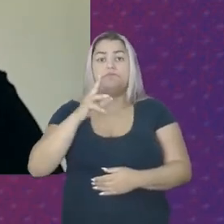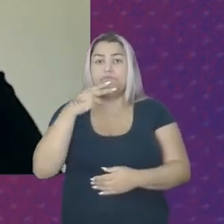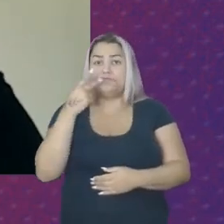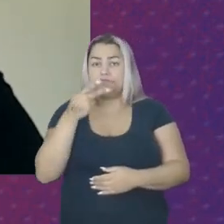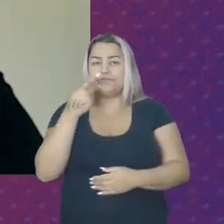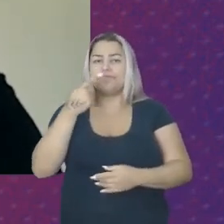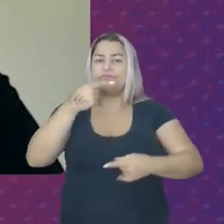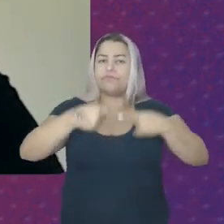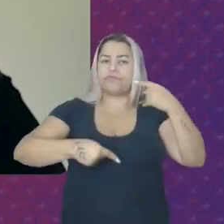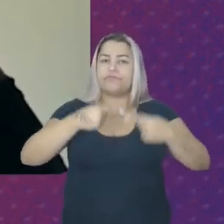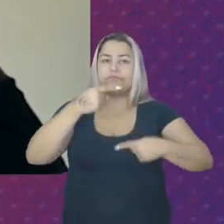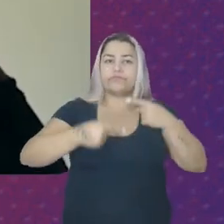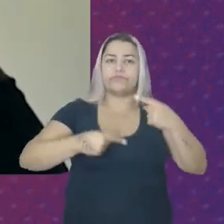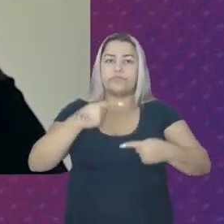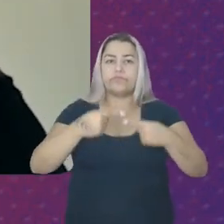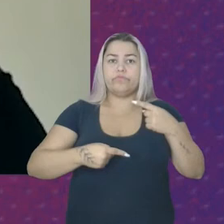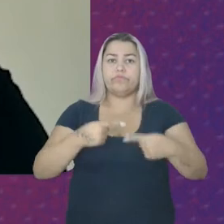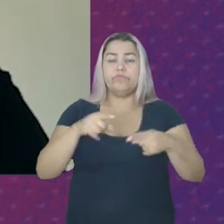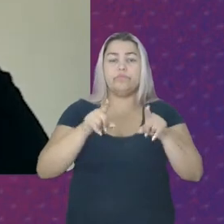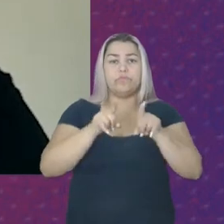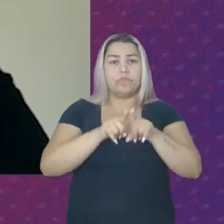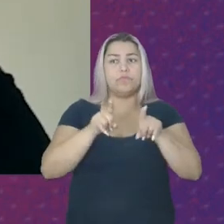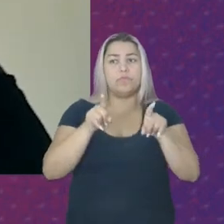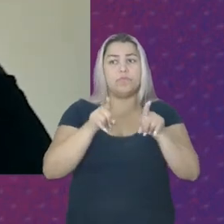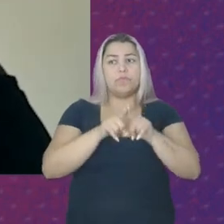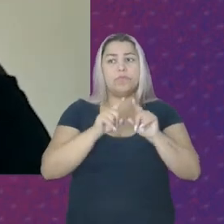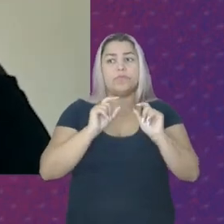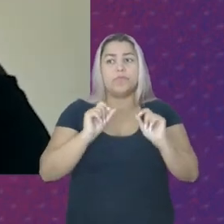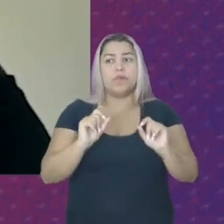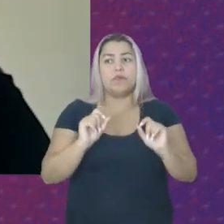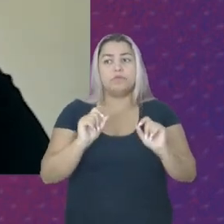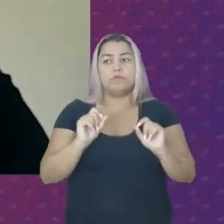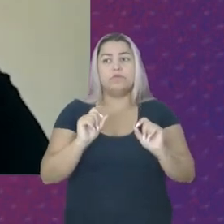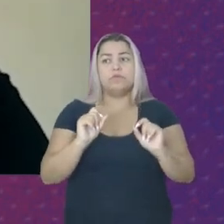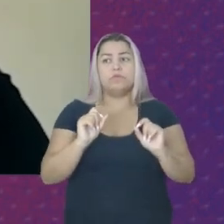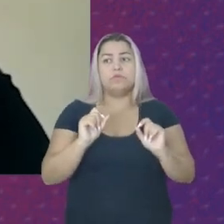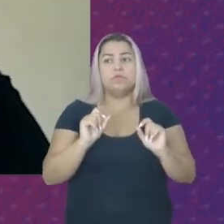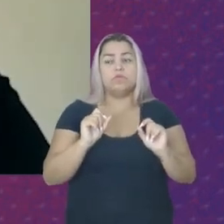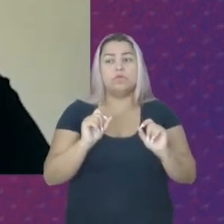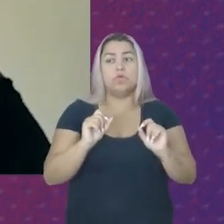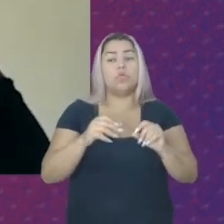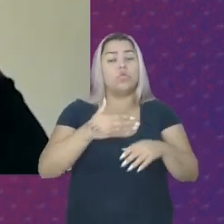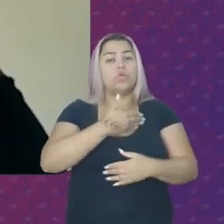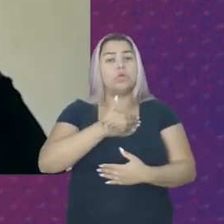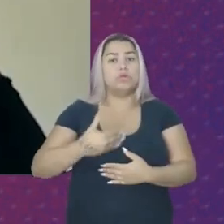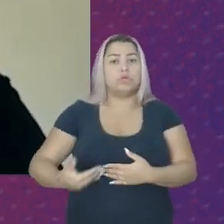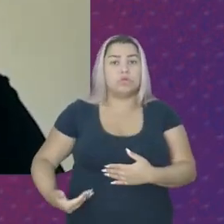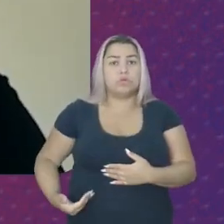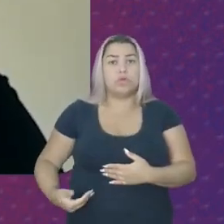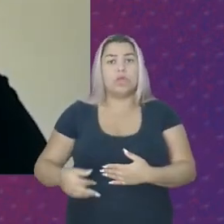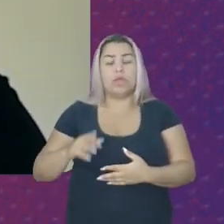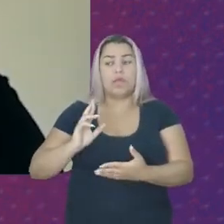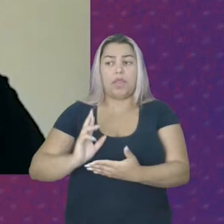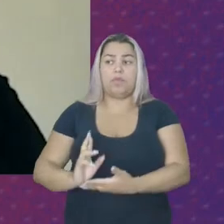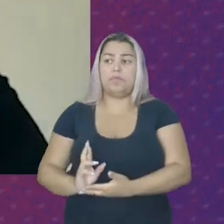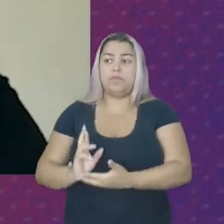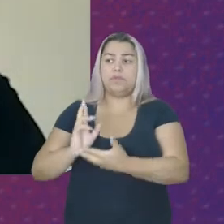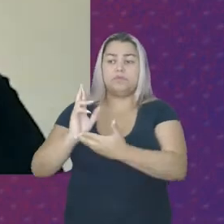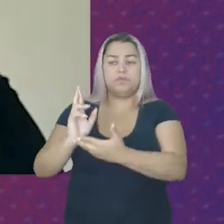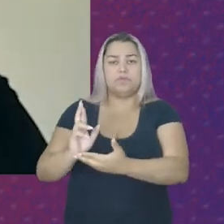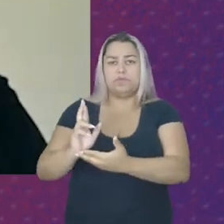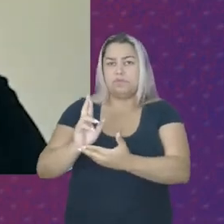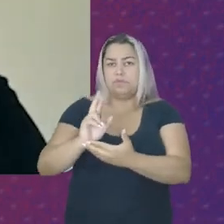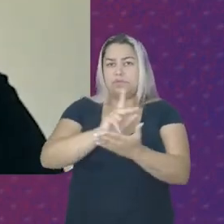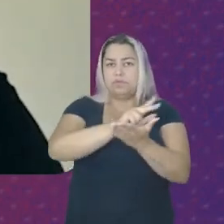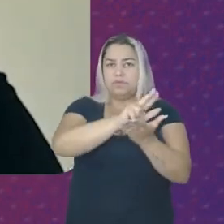ser discutido, tem que ser falado por nós. Nós que estamos construindo esse partido, esse governo, e queremos representar tantas